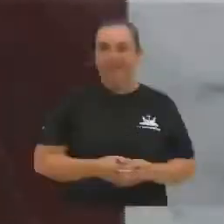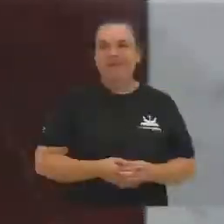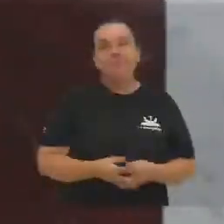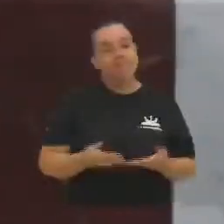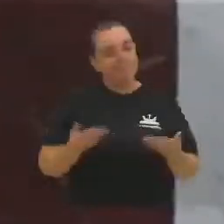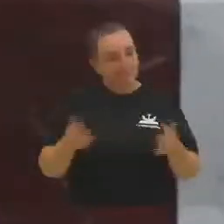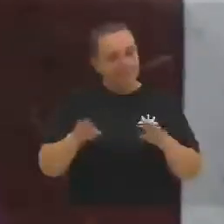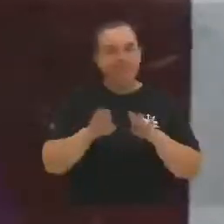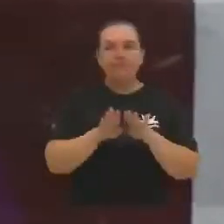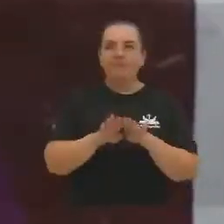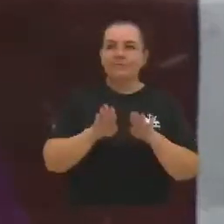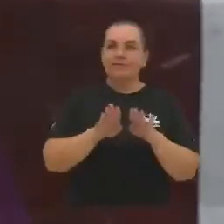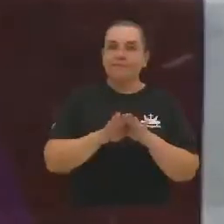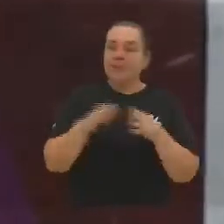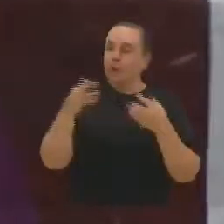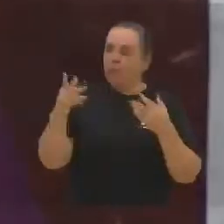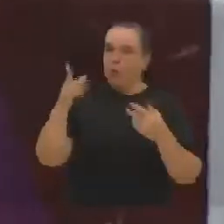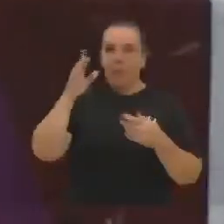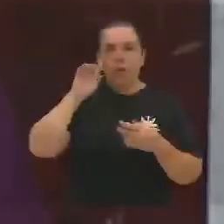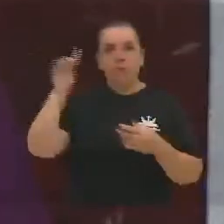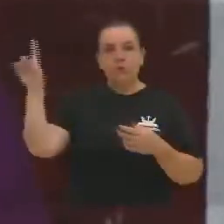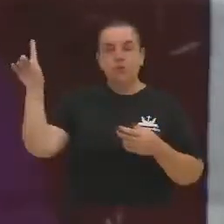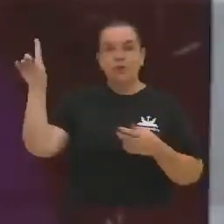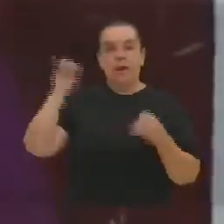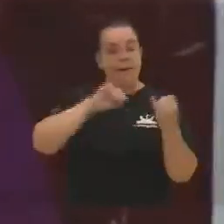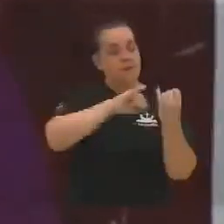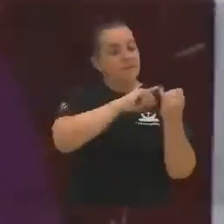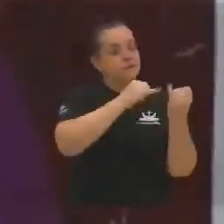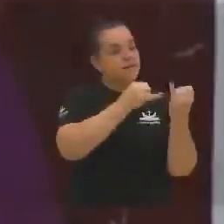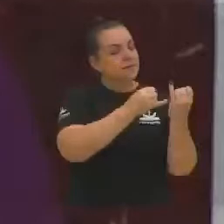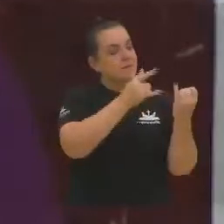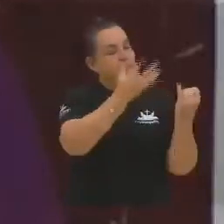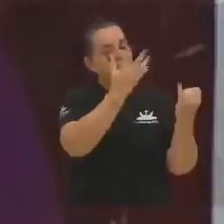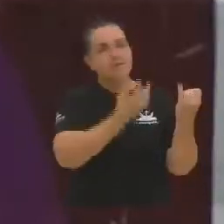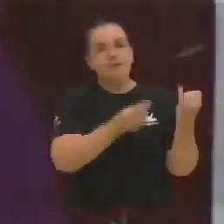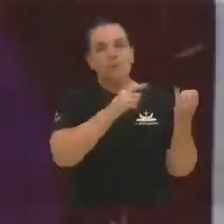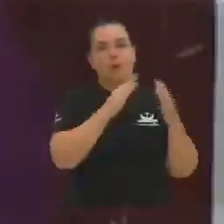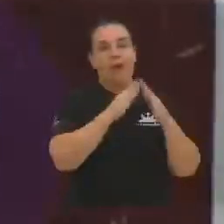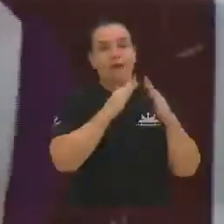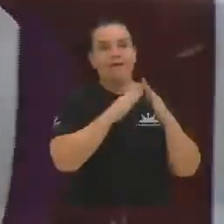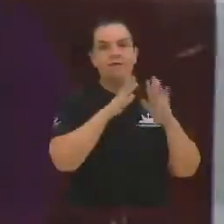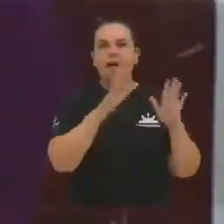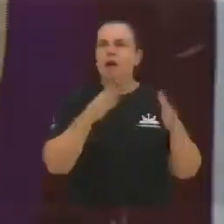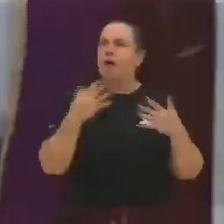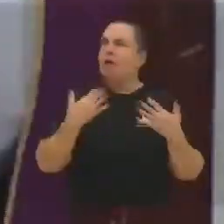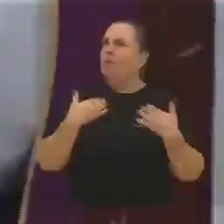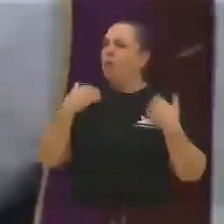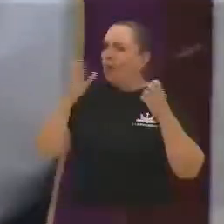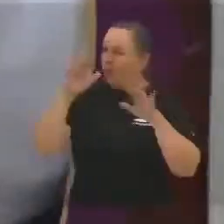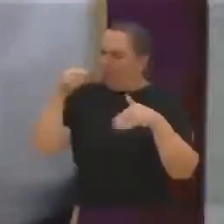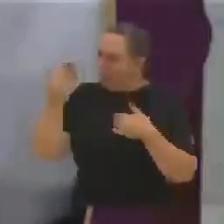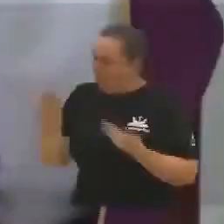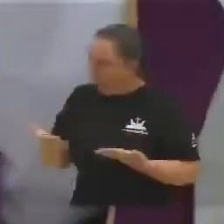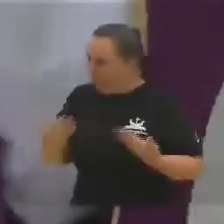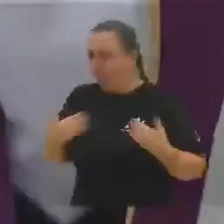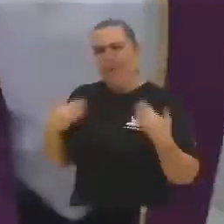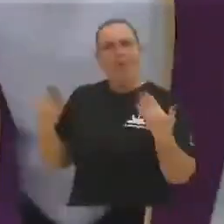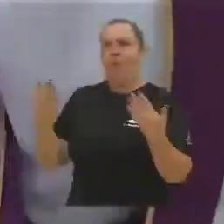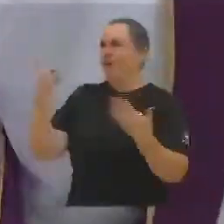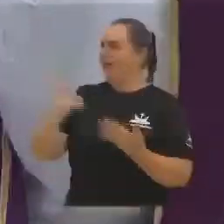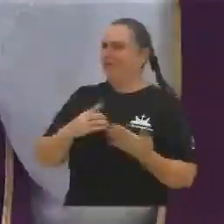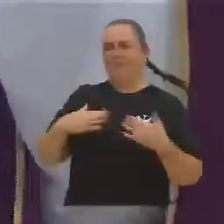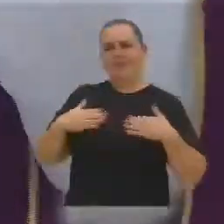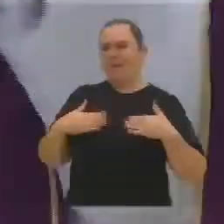Assim como um dia Santa Isabel disse quando recebeu Maria em sua casa: de onde me vem a honra de vir a